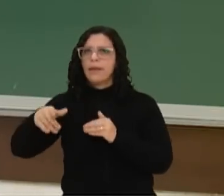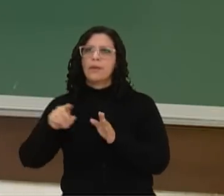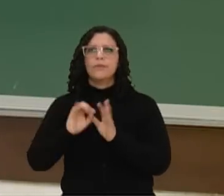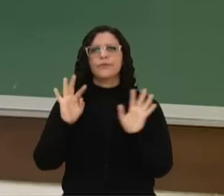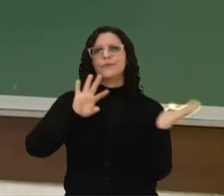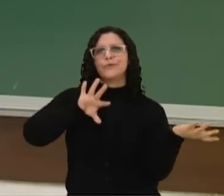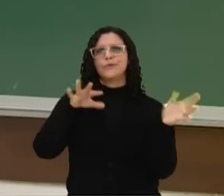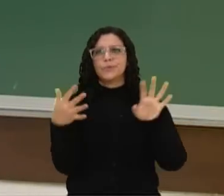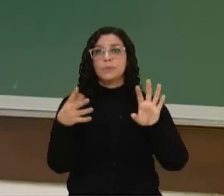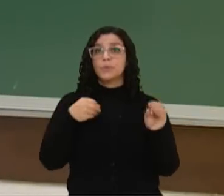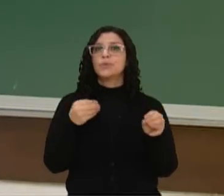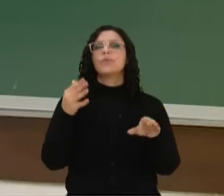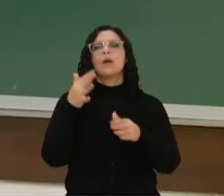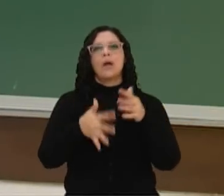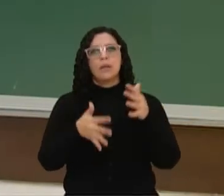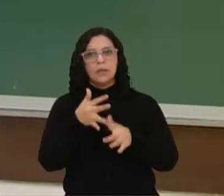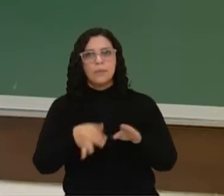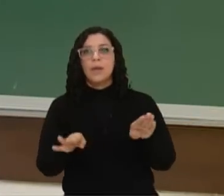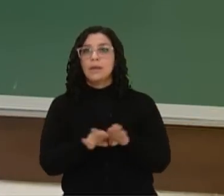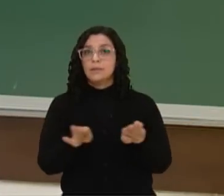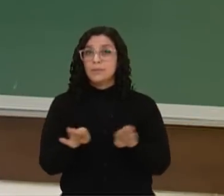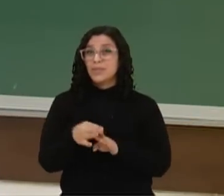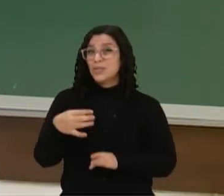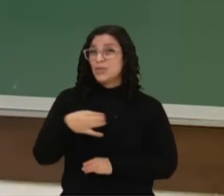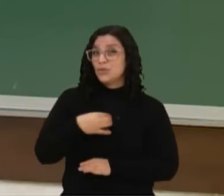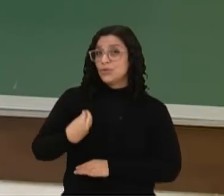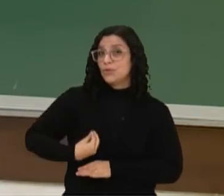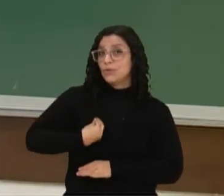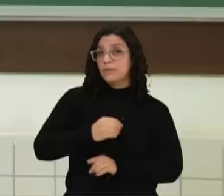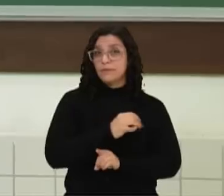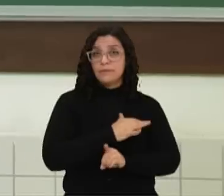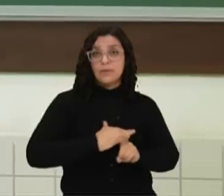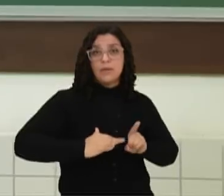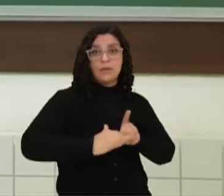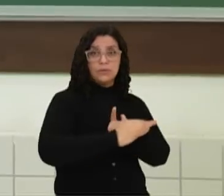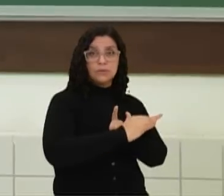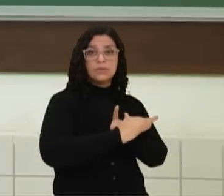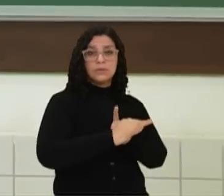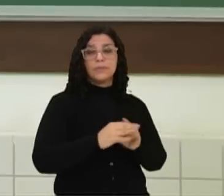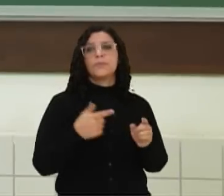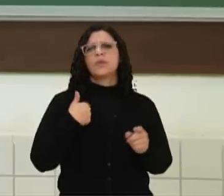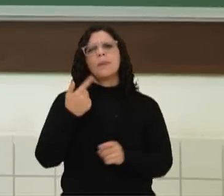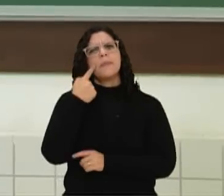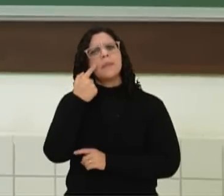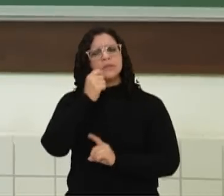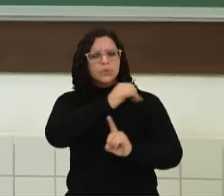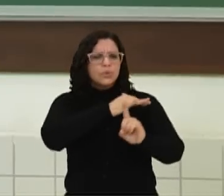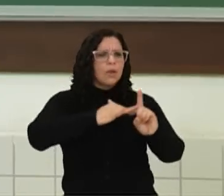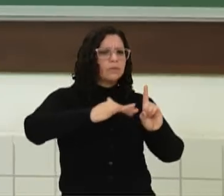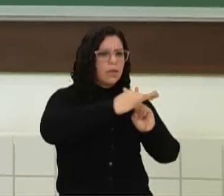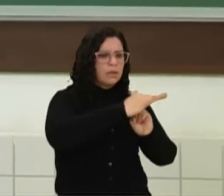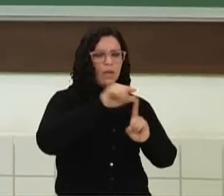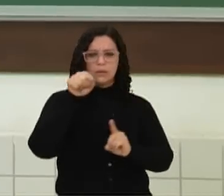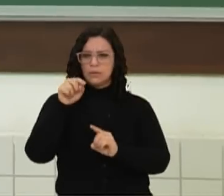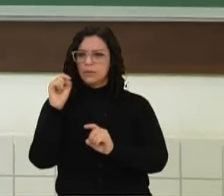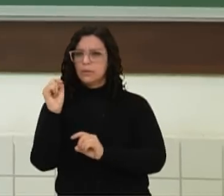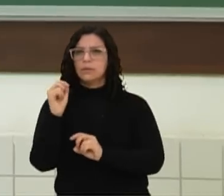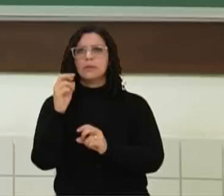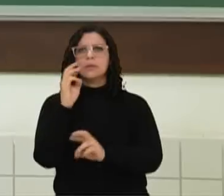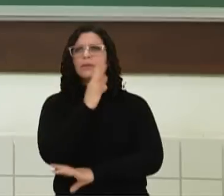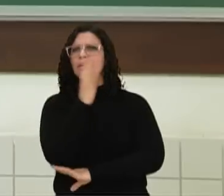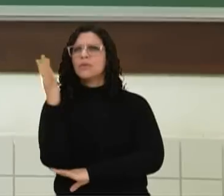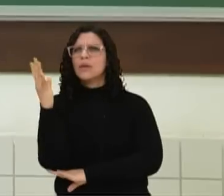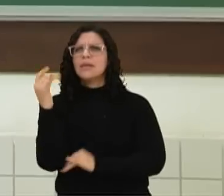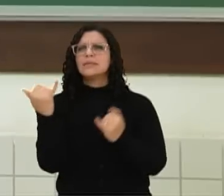naturais, interferem nas dinâmicas sociais. Então, quando a gente pensa em relação sociedade e natureza, é como se fosse